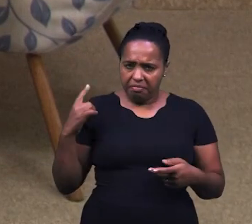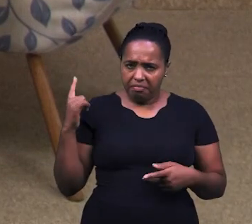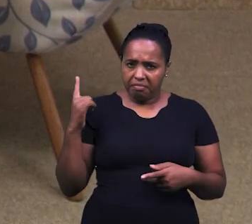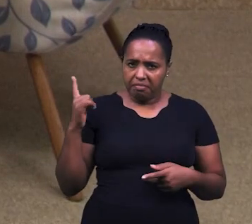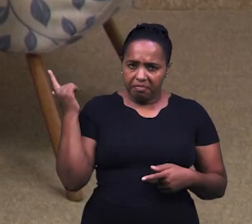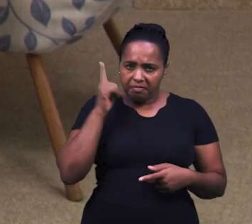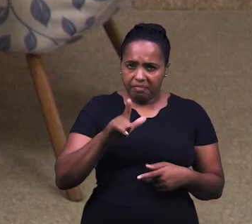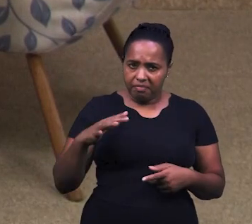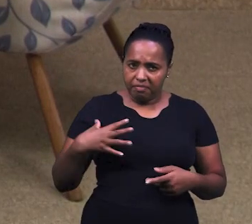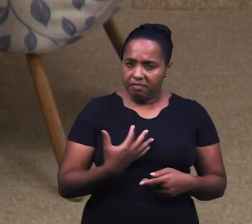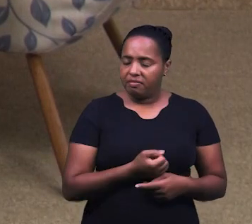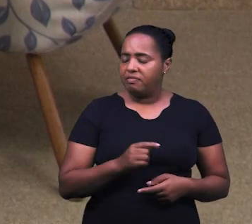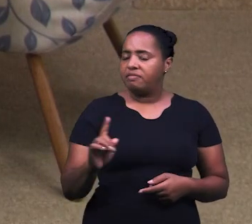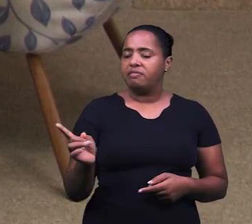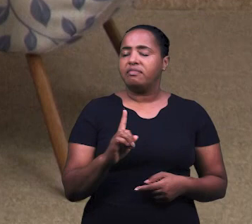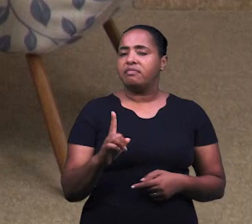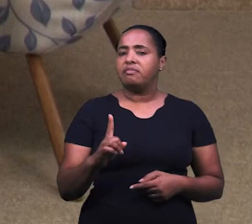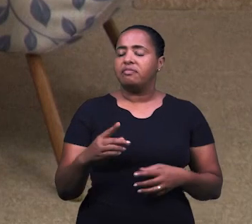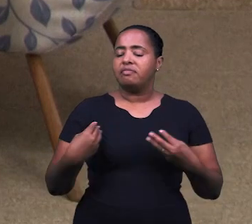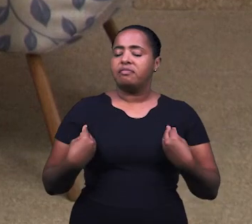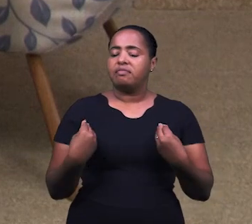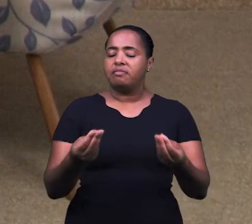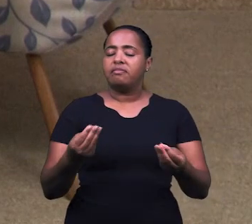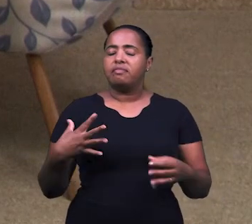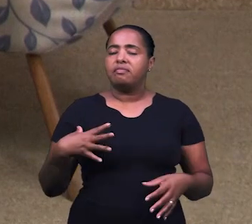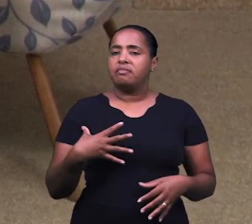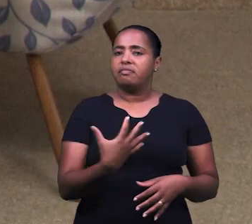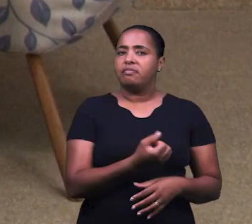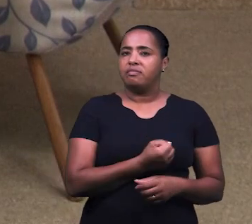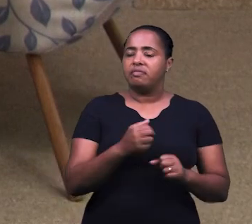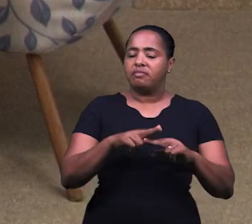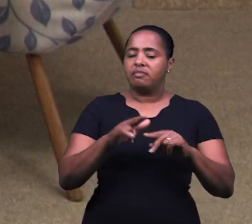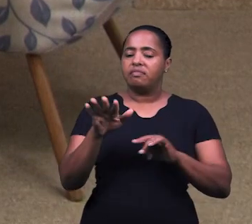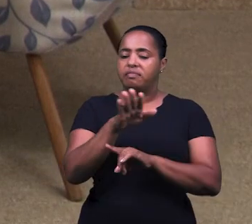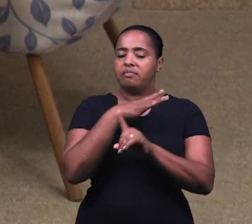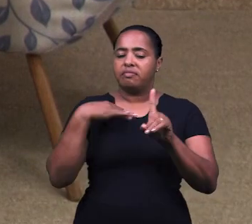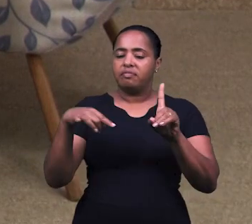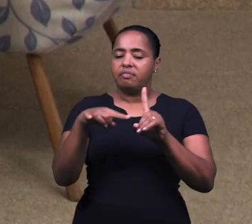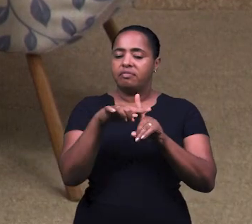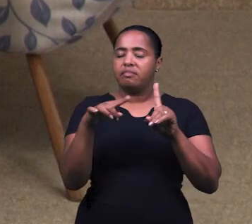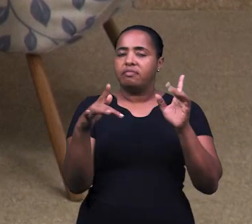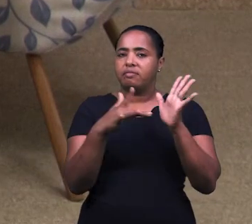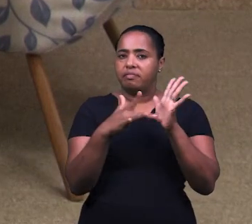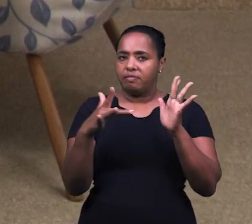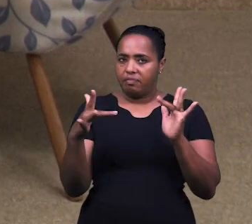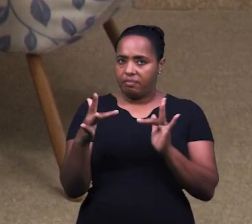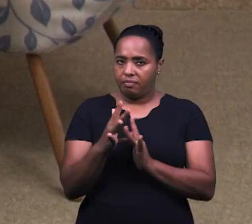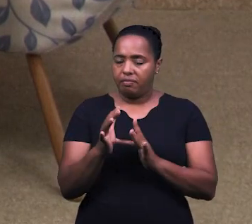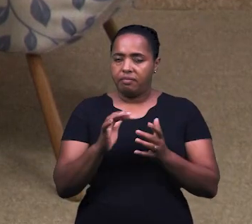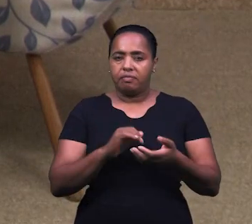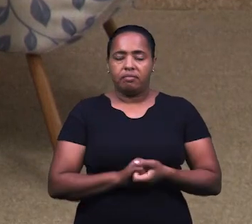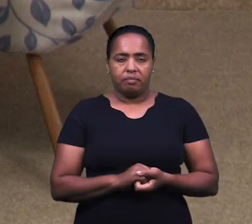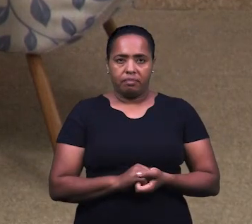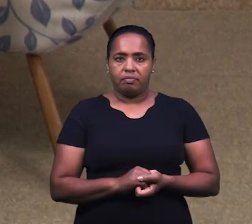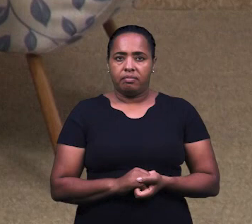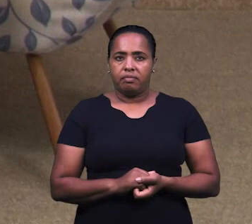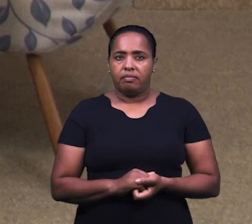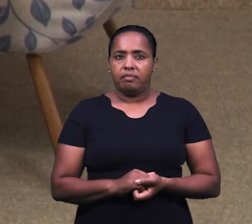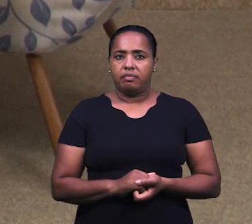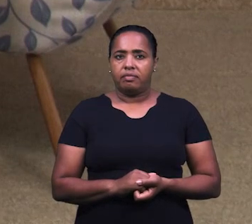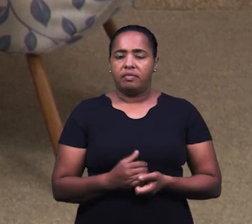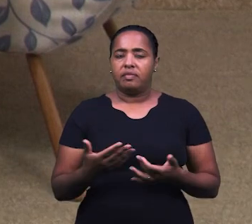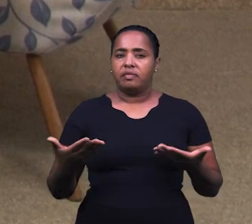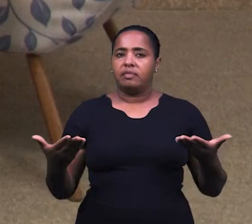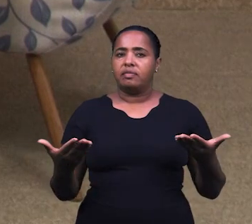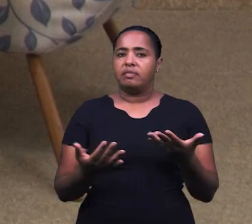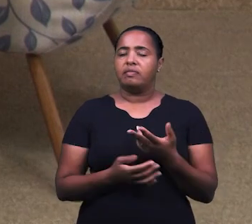salvar ninguém, mas o Senhor, ele dá a salvação através da morte do Senhor Jesus. Eu queria também comentar